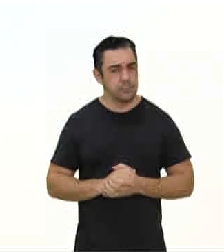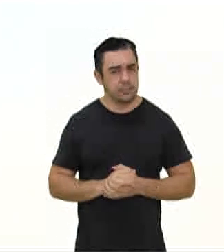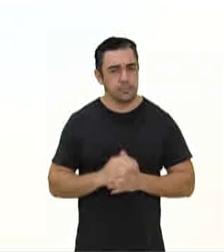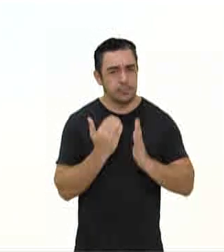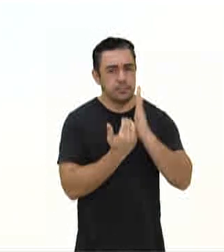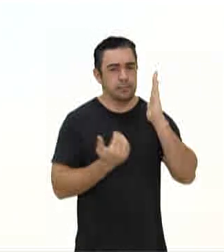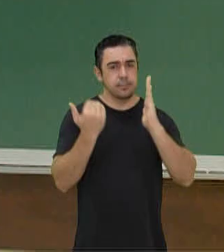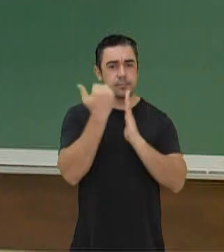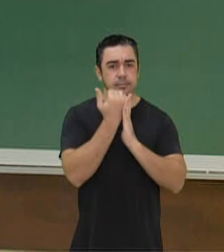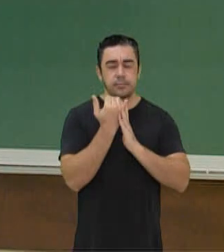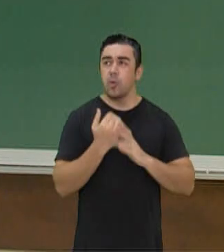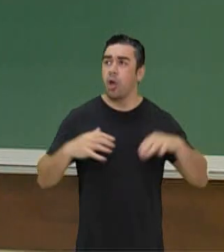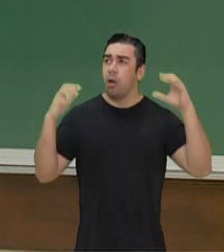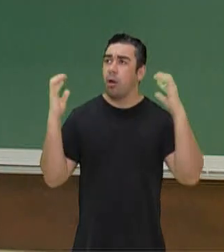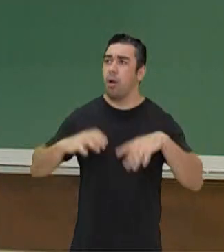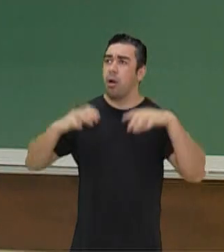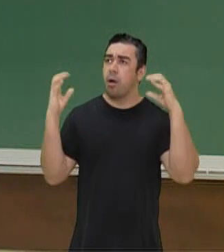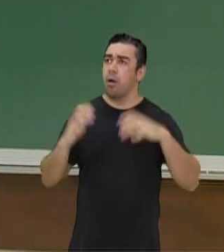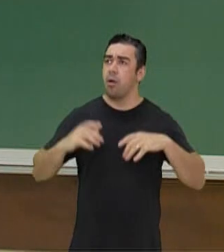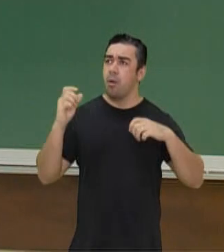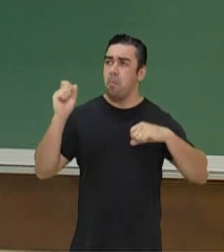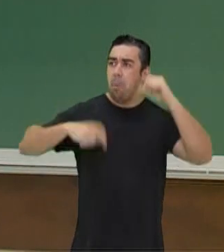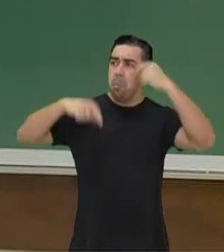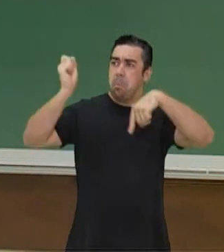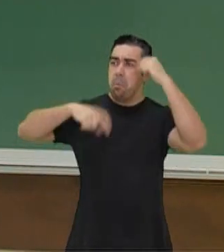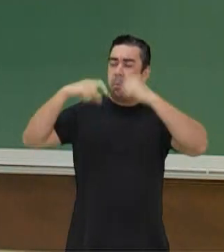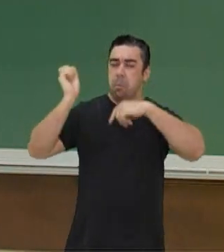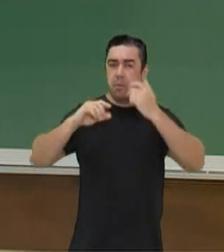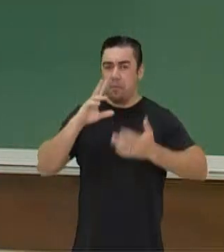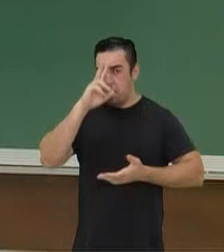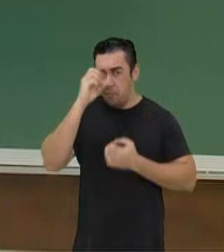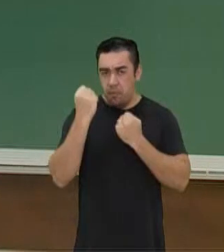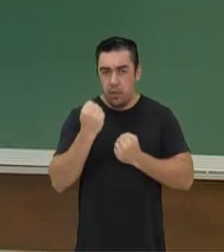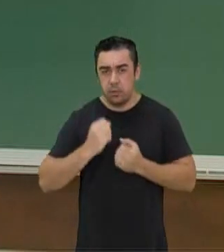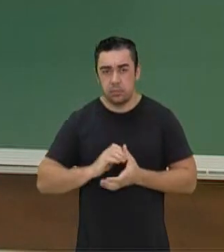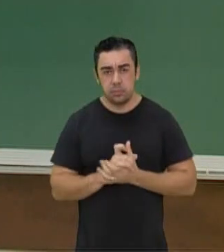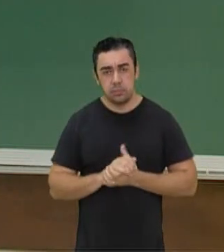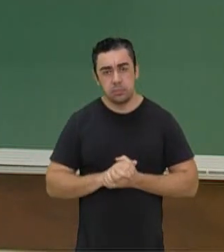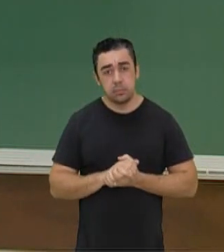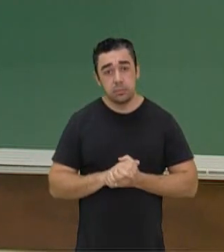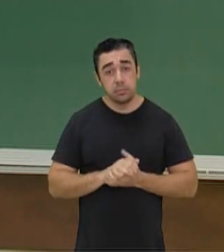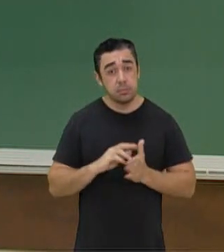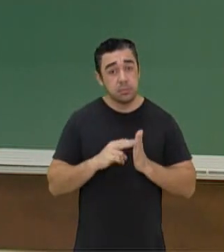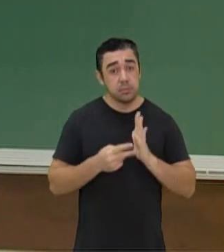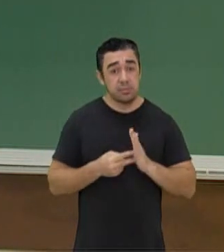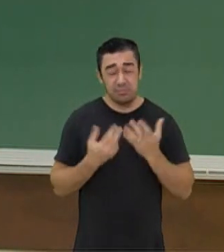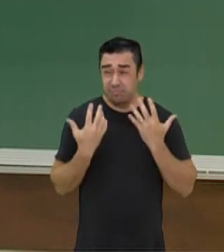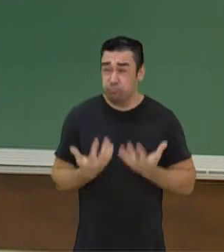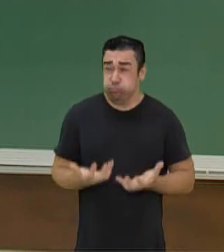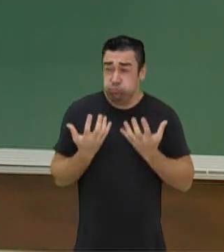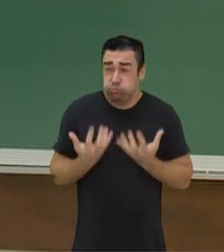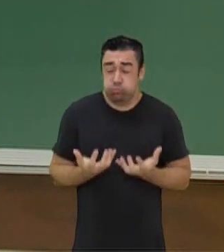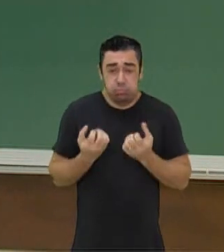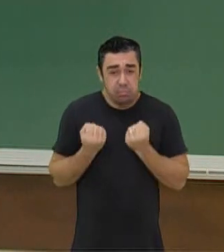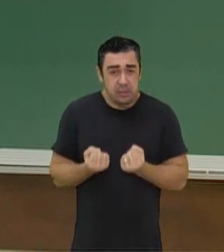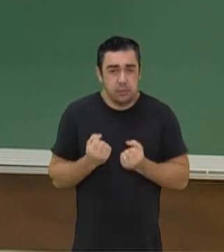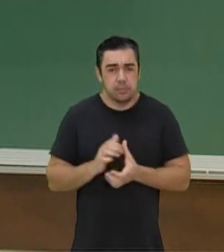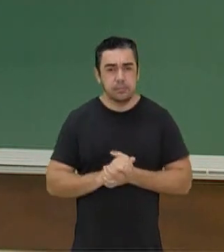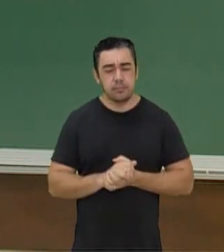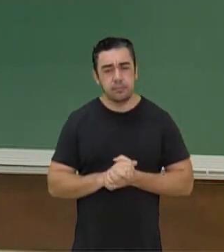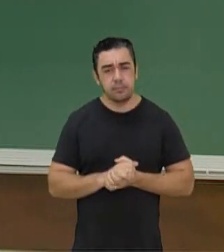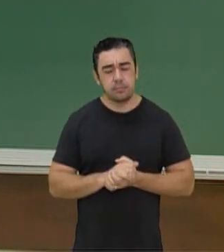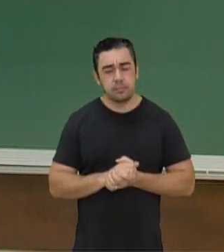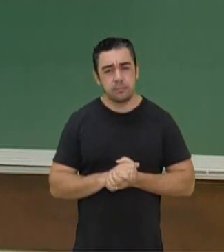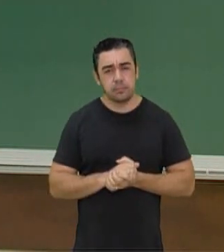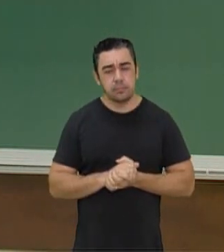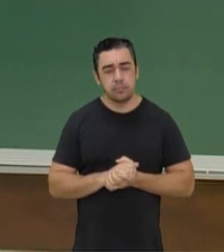Utilizamos muito, ai, tá chovendo canivete lá fora. Então, nós vamos para canivetes lá fora, né? Então, quer dizer, muita chuva, né? Ah, olha,